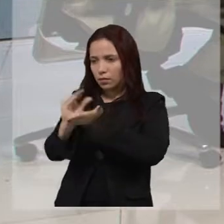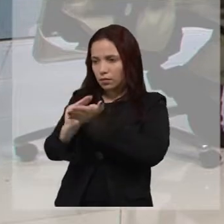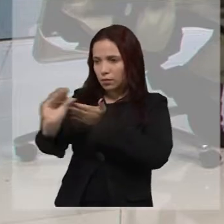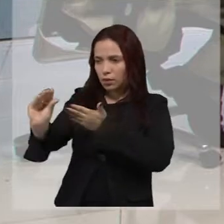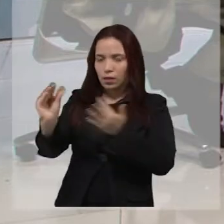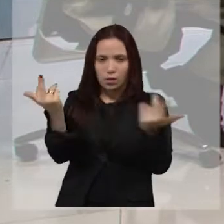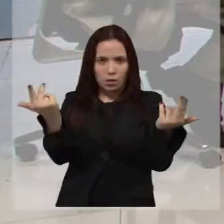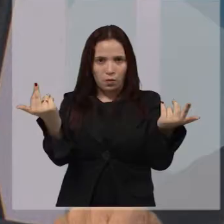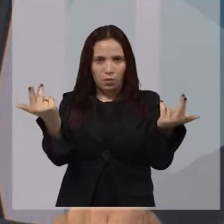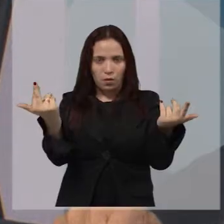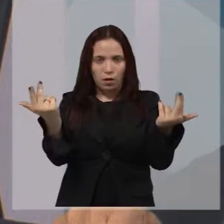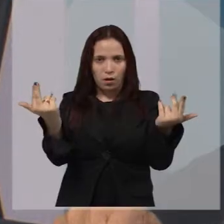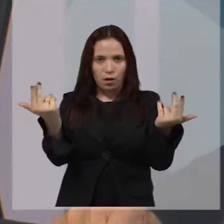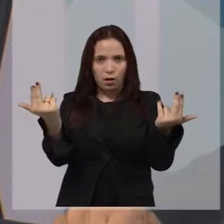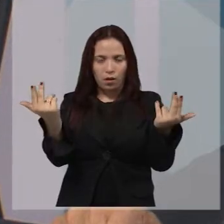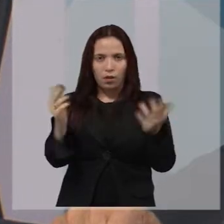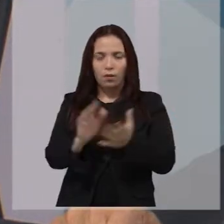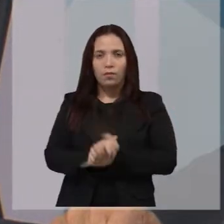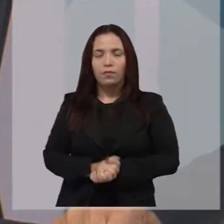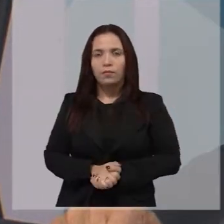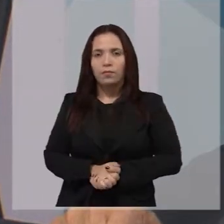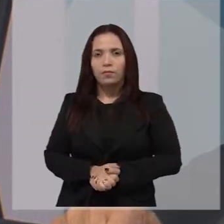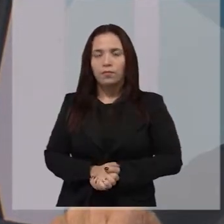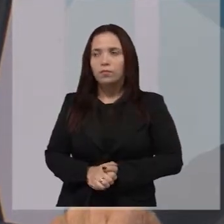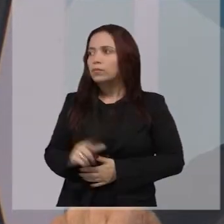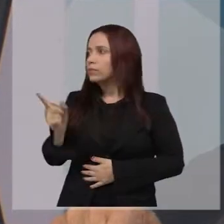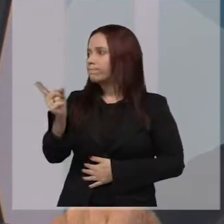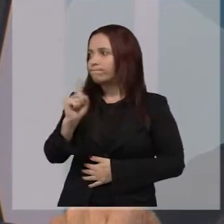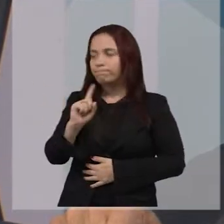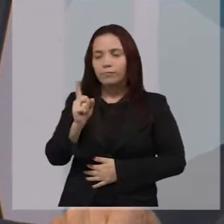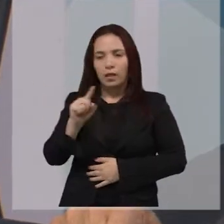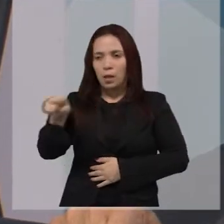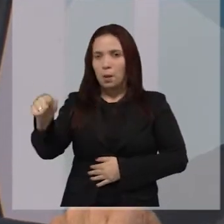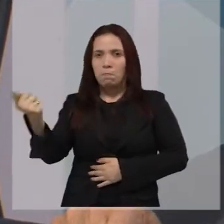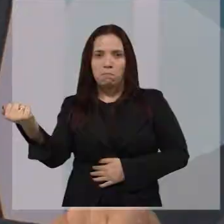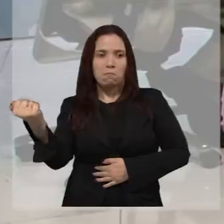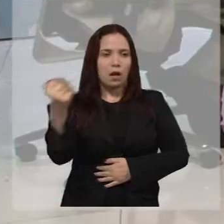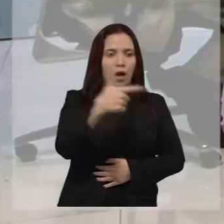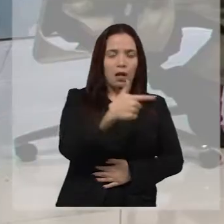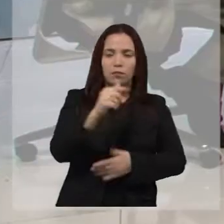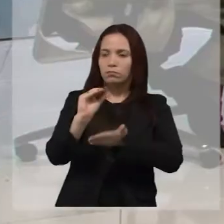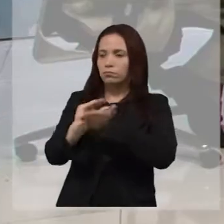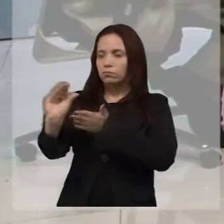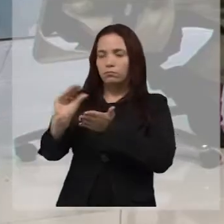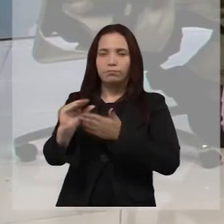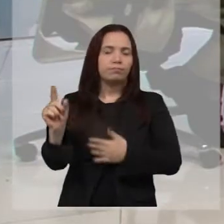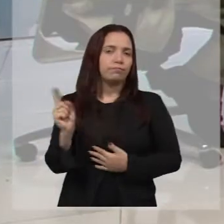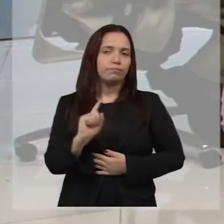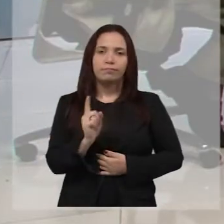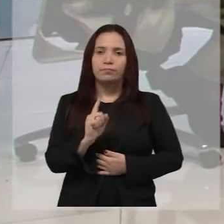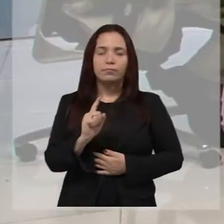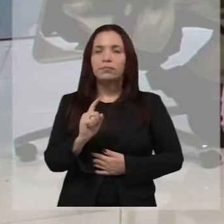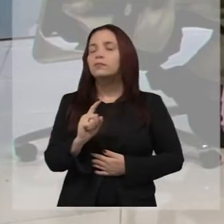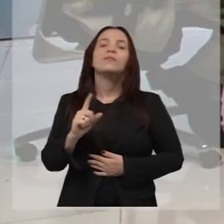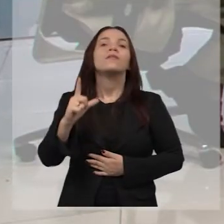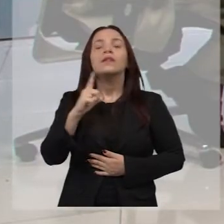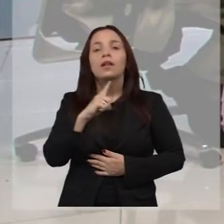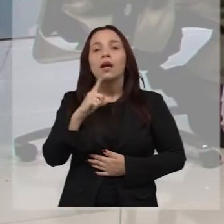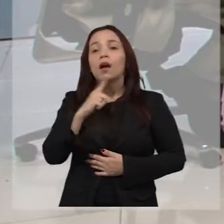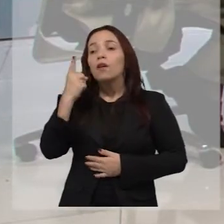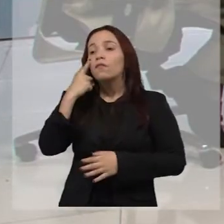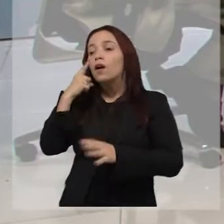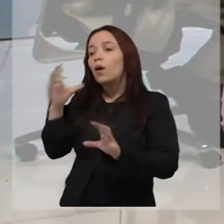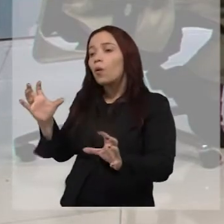custa mais do que o preso das demais unidades? Não. Não custa. Não custa. Não custa. Não custa, é o que eu estou falando. Sanada as devidas